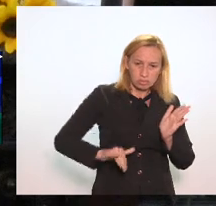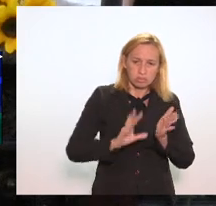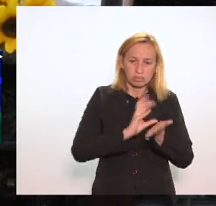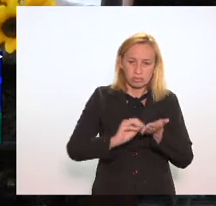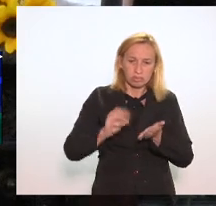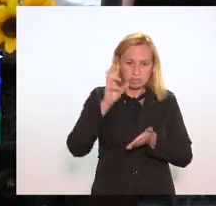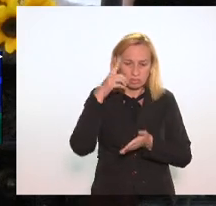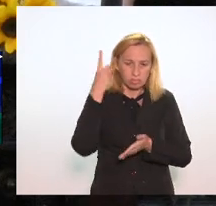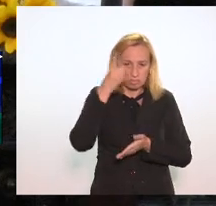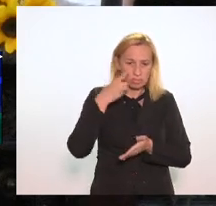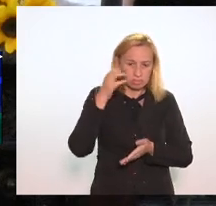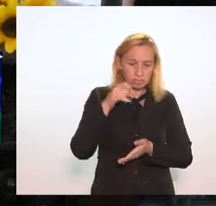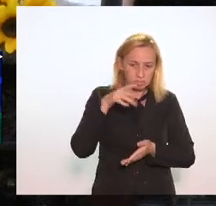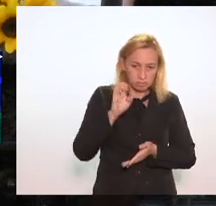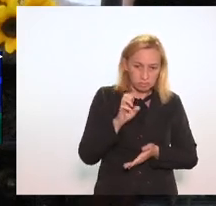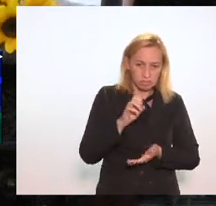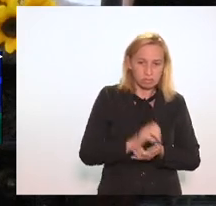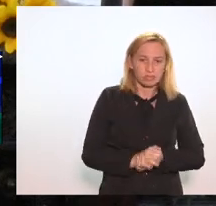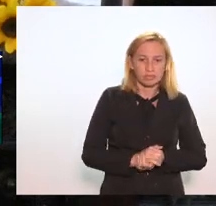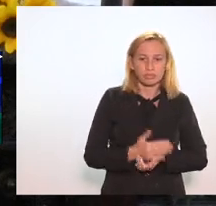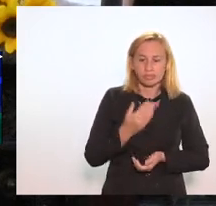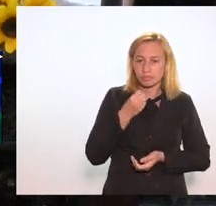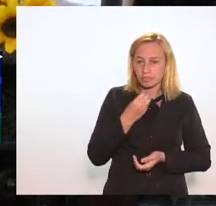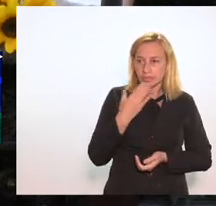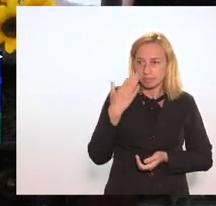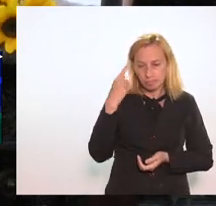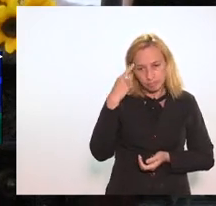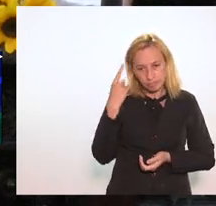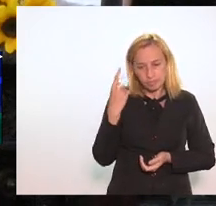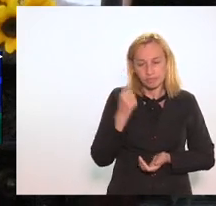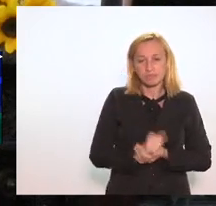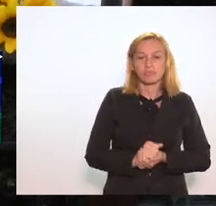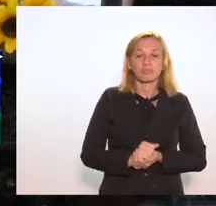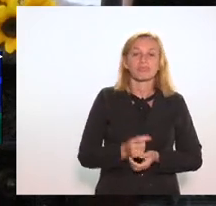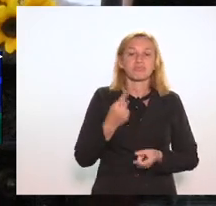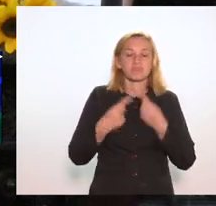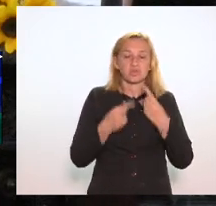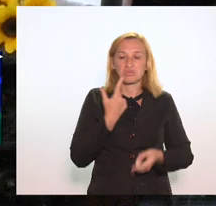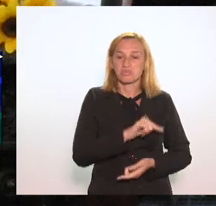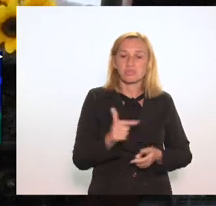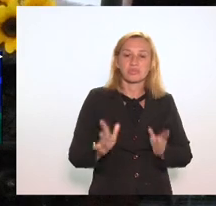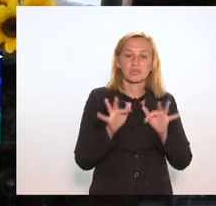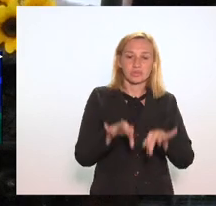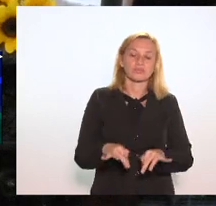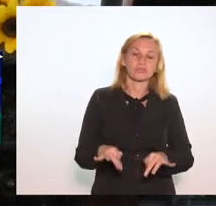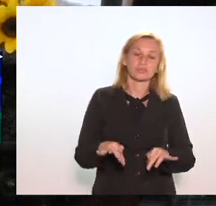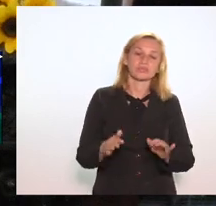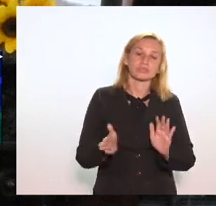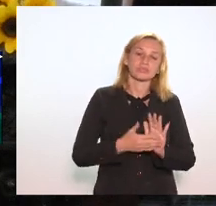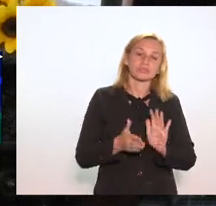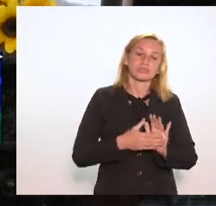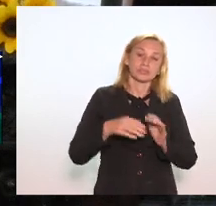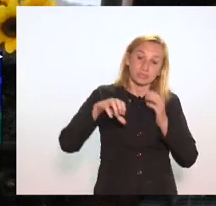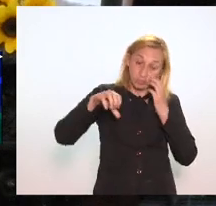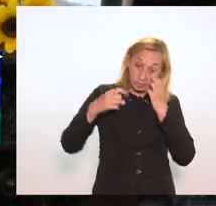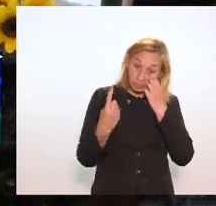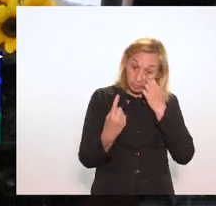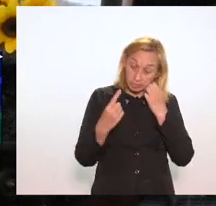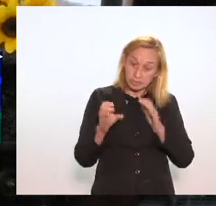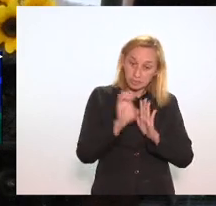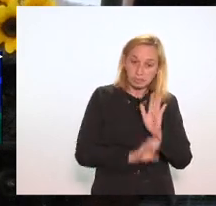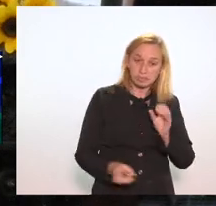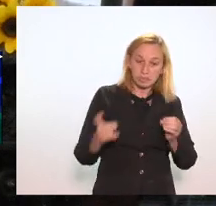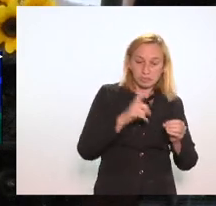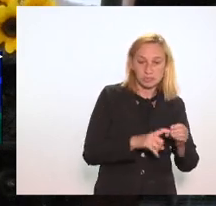Alexandre boa ideia de vossa excelência em não havendo Quem Queira discutir se a da discussão A presente proposta receber uma